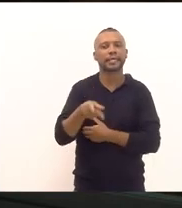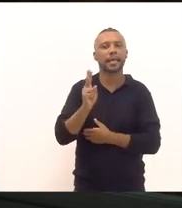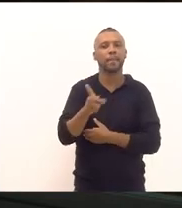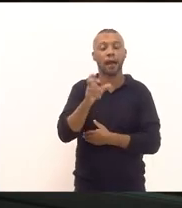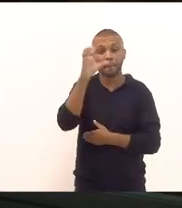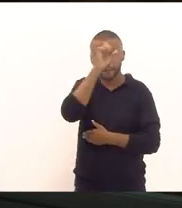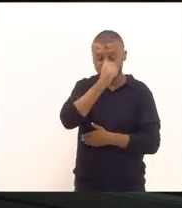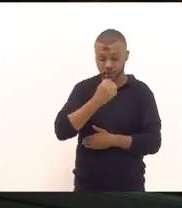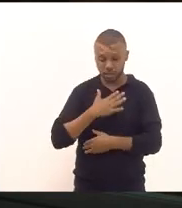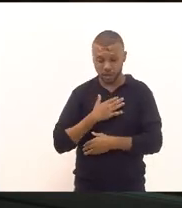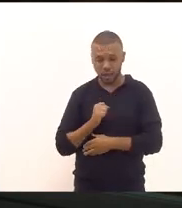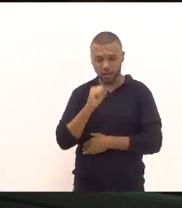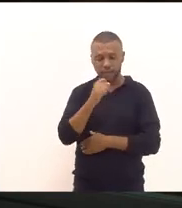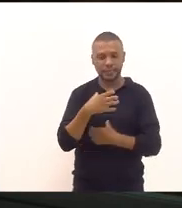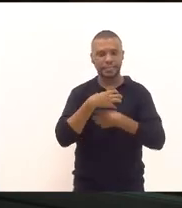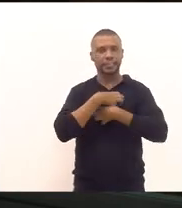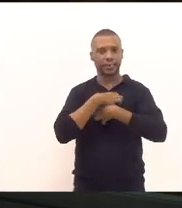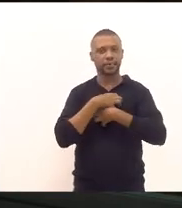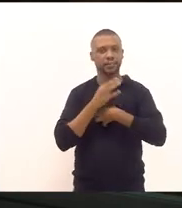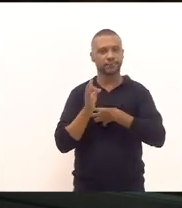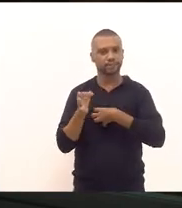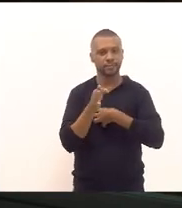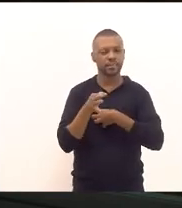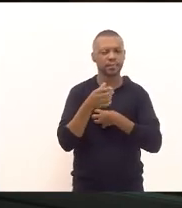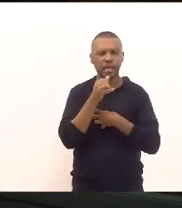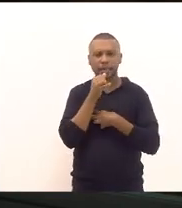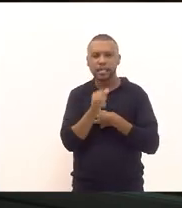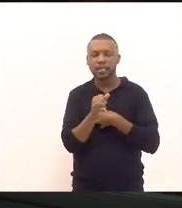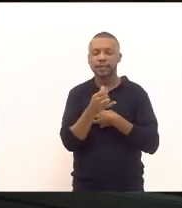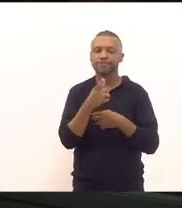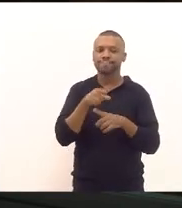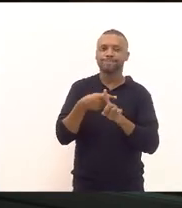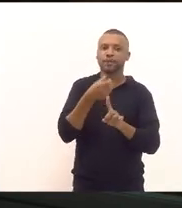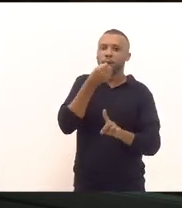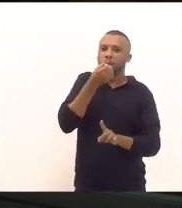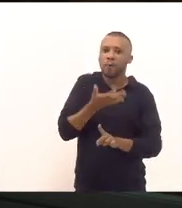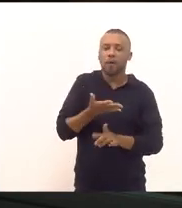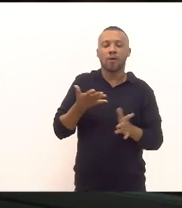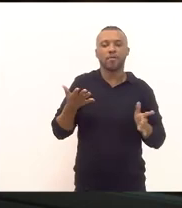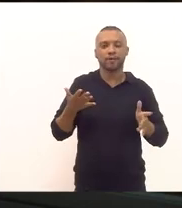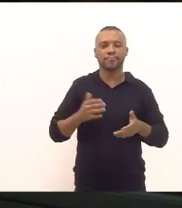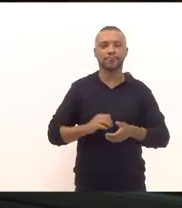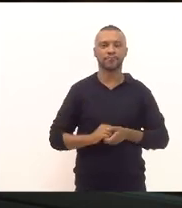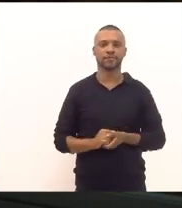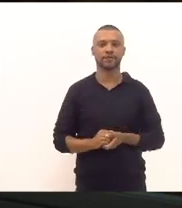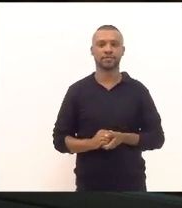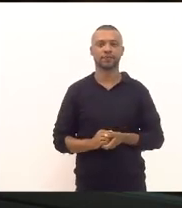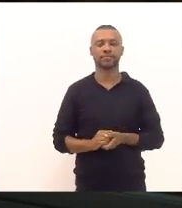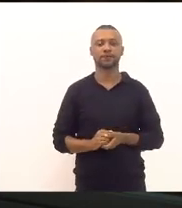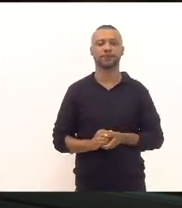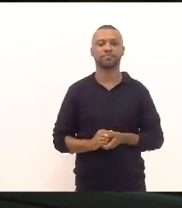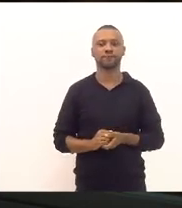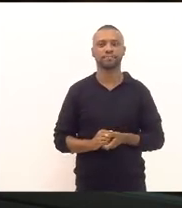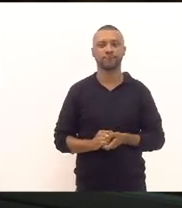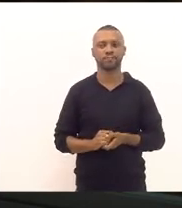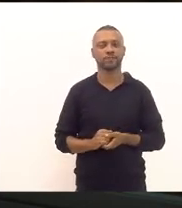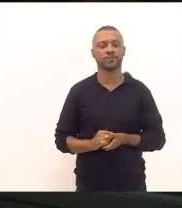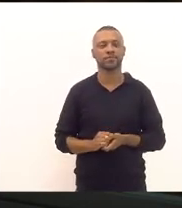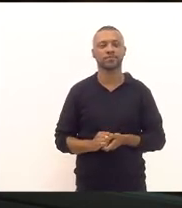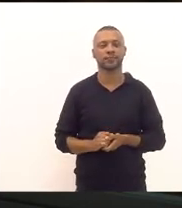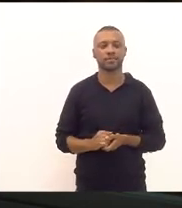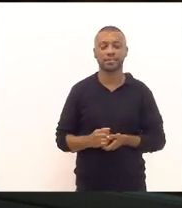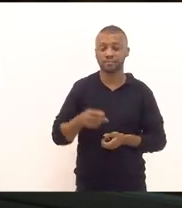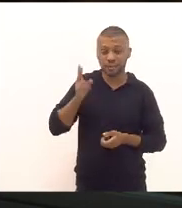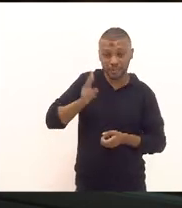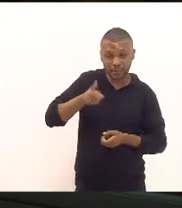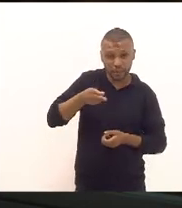quem é do asta é sente que essa energia é muito boa é muito positiva e como sempre